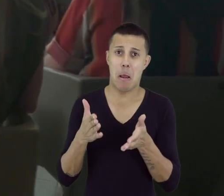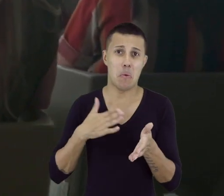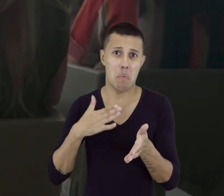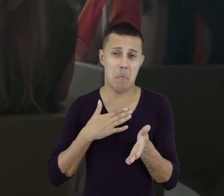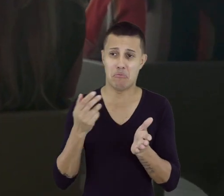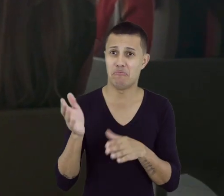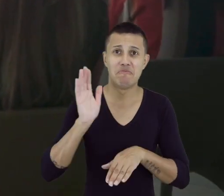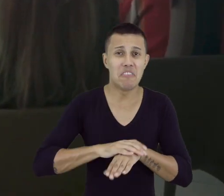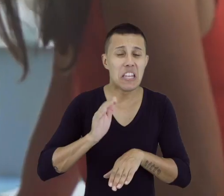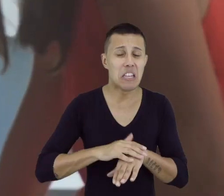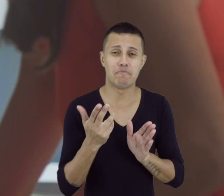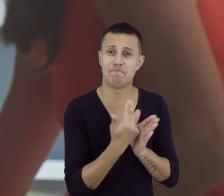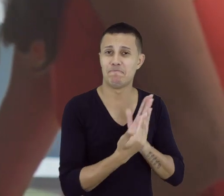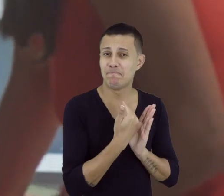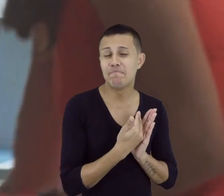que eu projetei, não seria